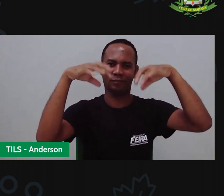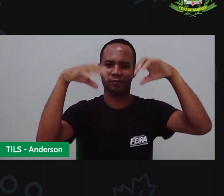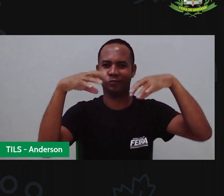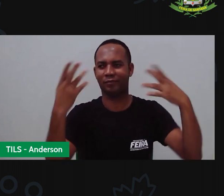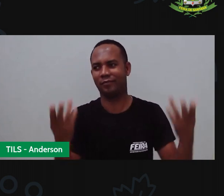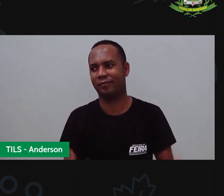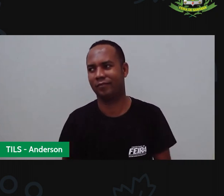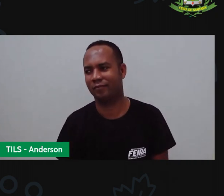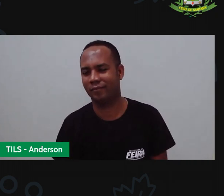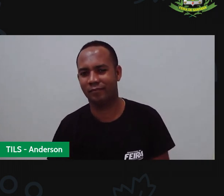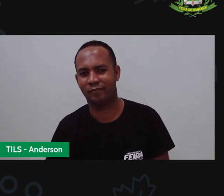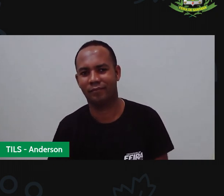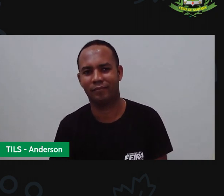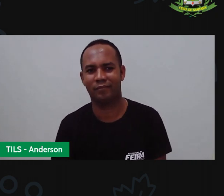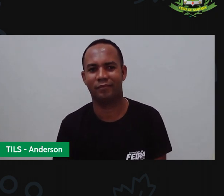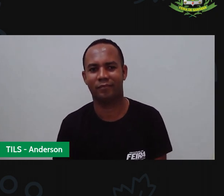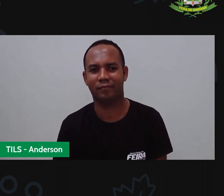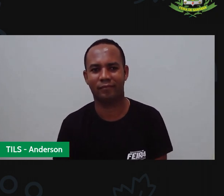para caminhão, né?